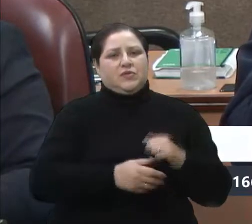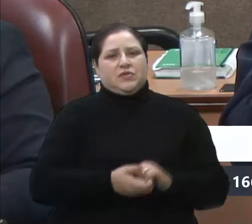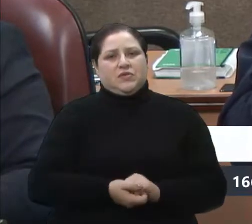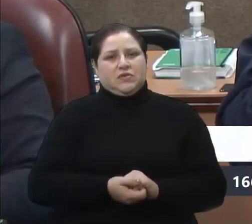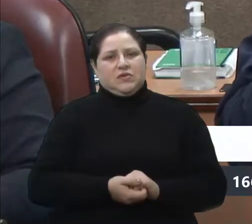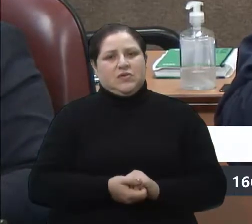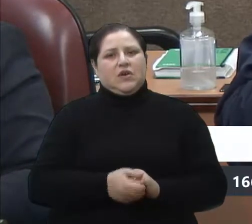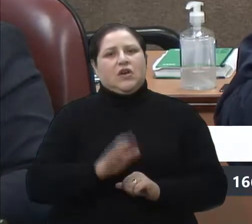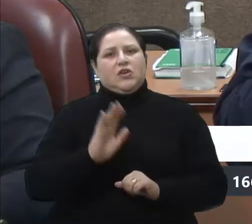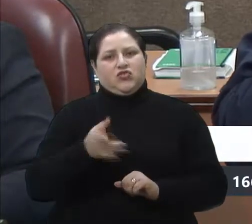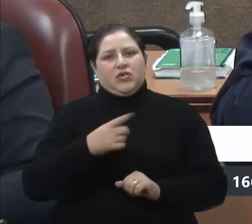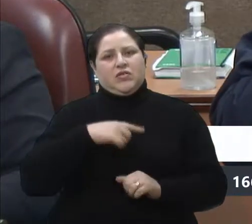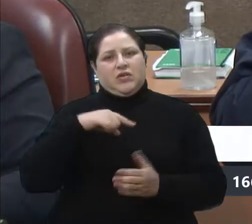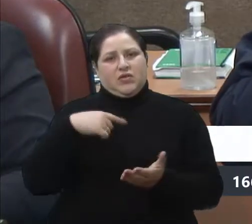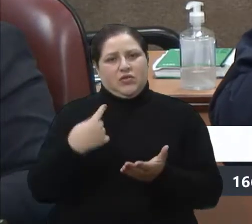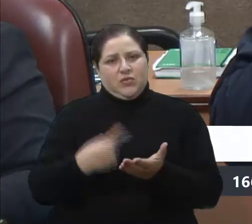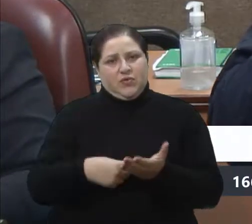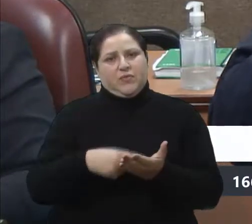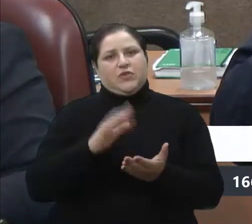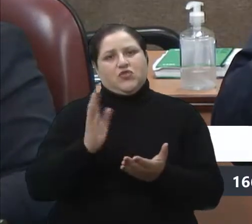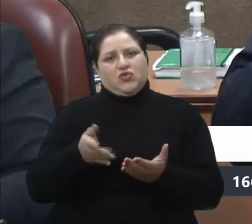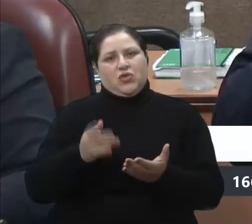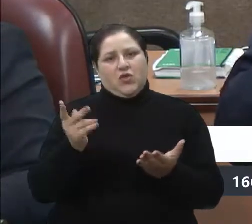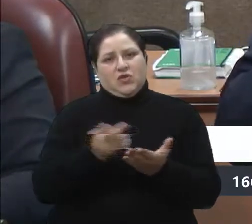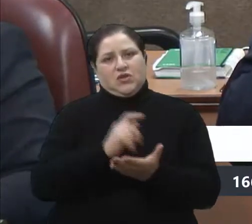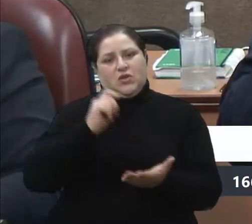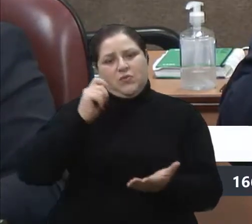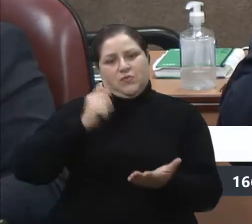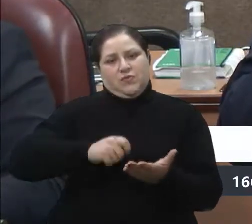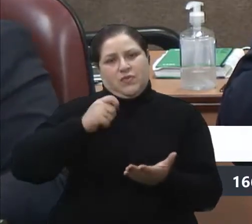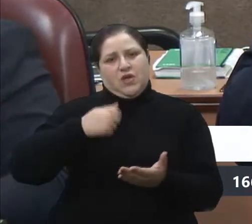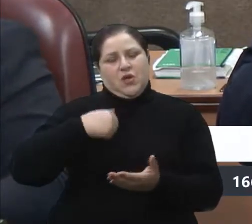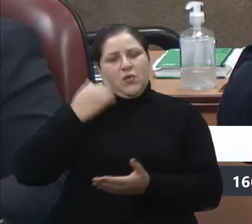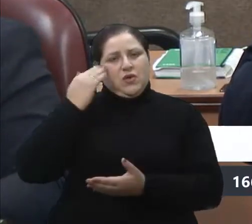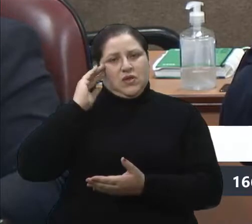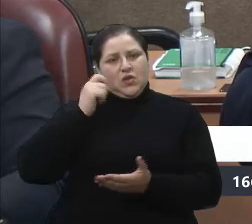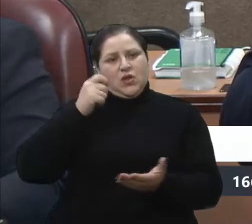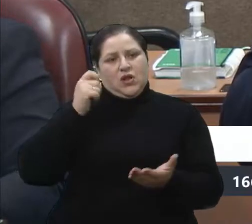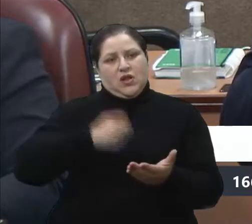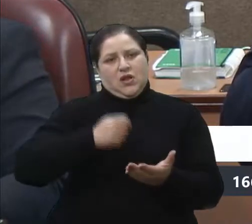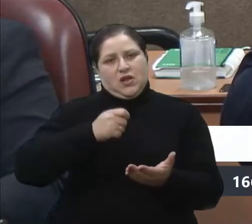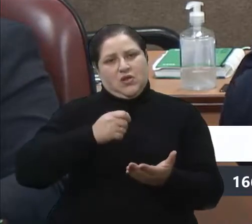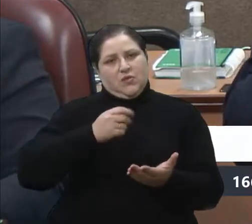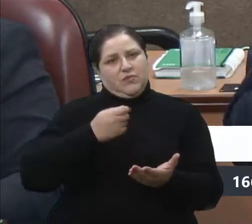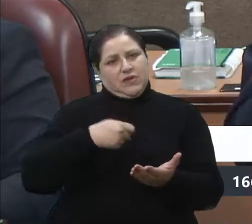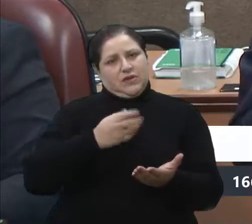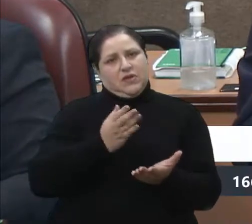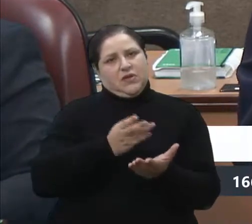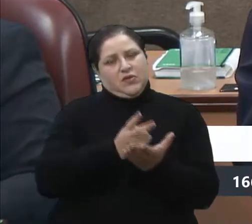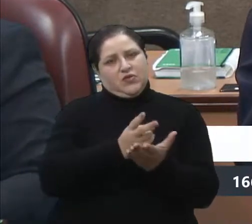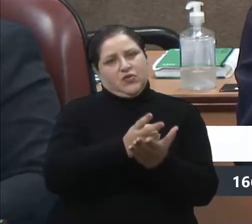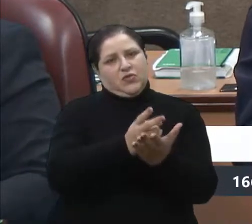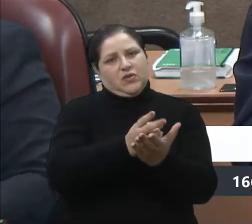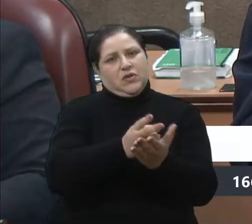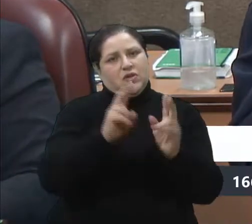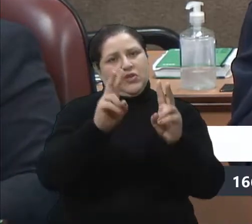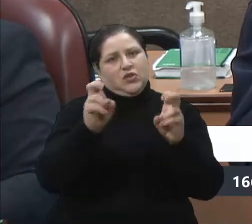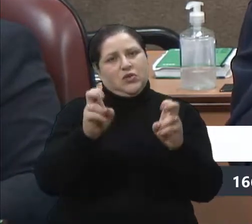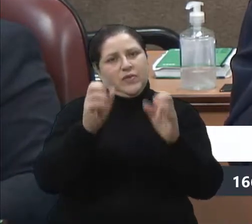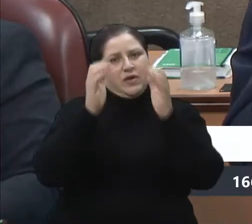e eu entendo que ele tem que ser mantido é questão de seriedade a questão de responsabilidade